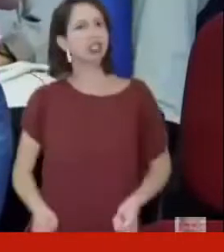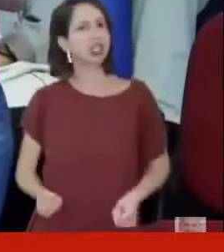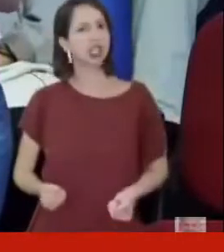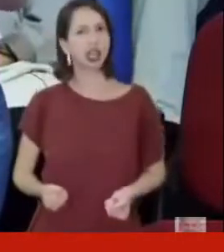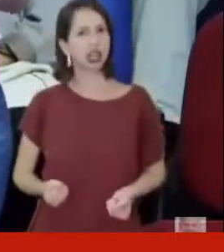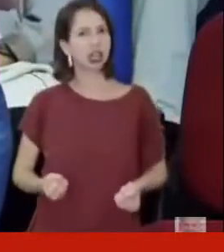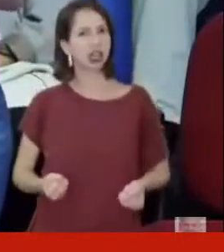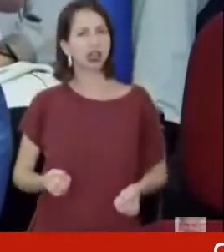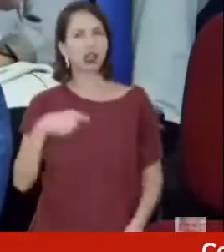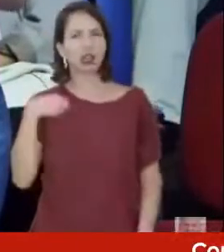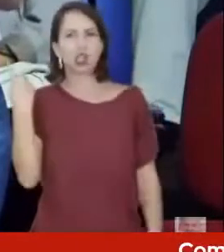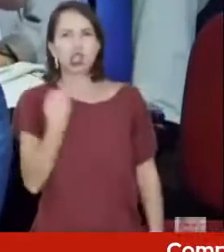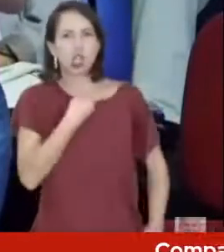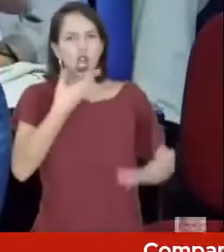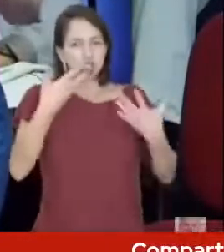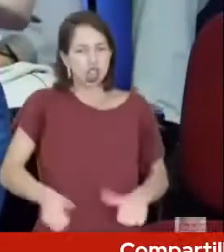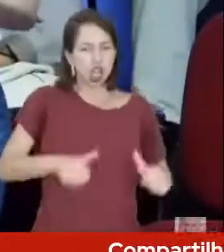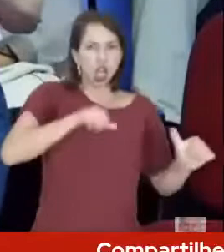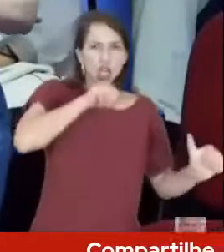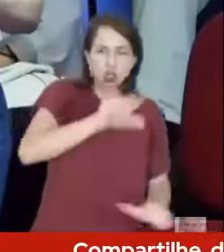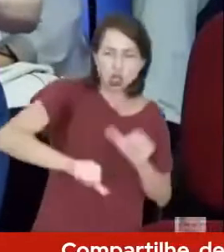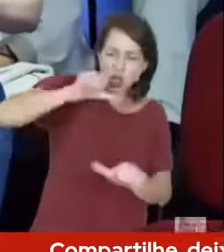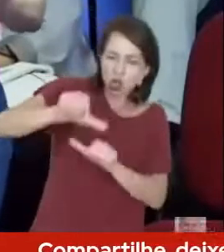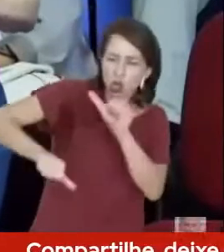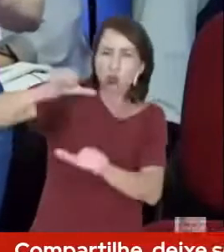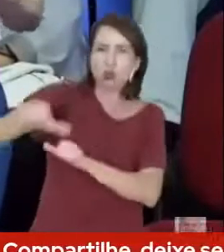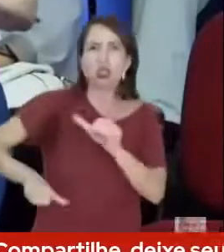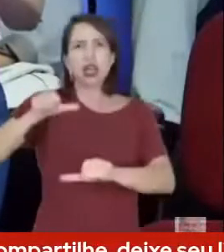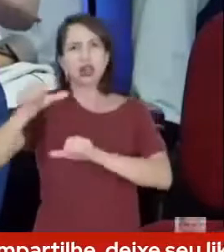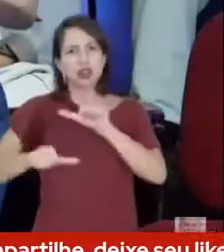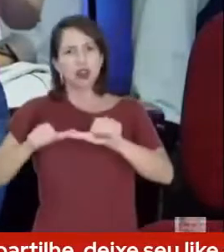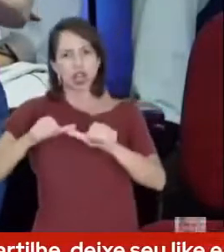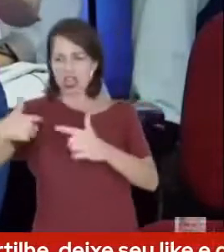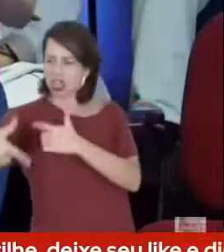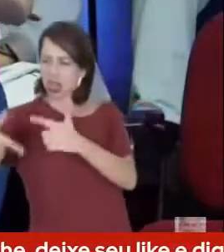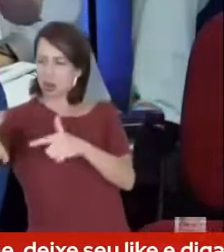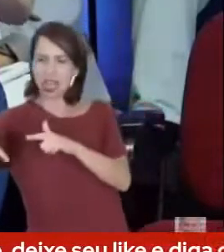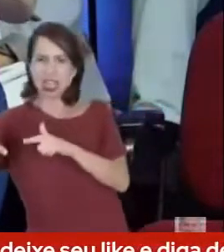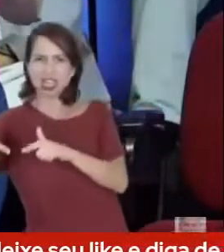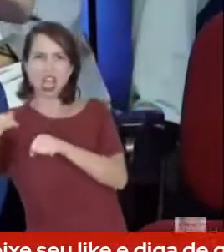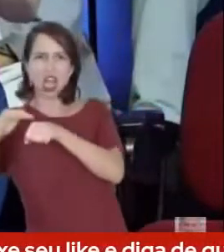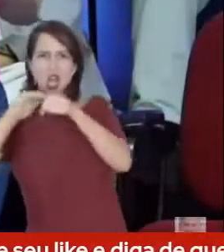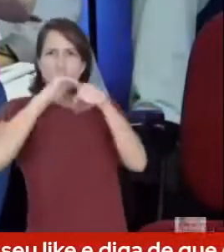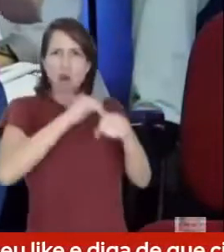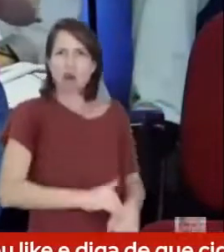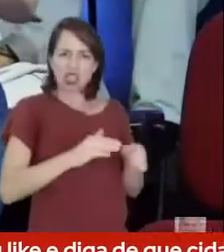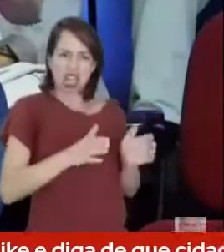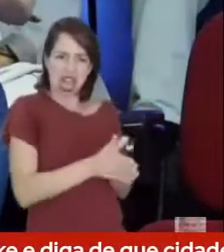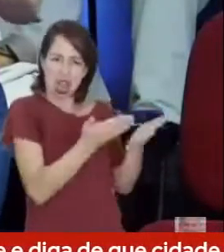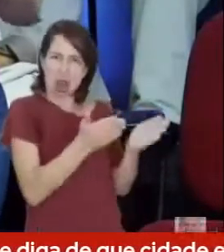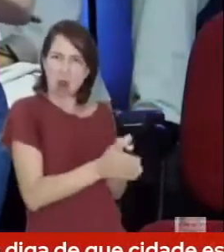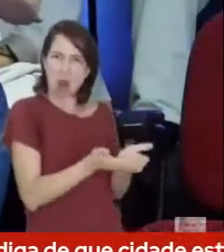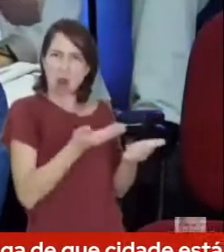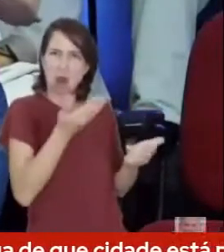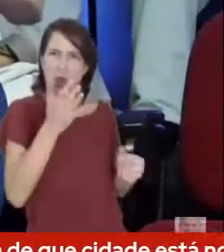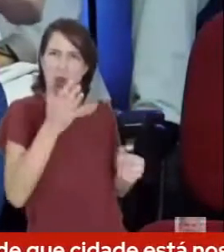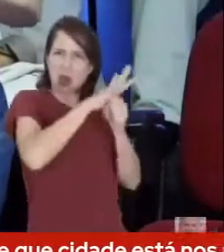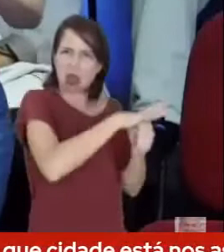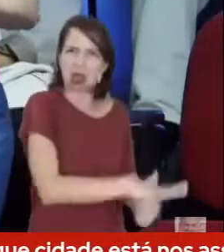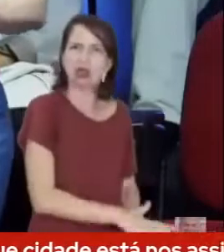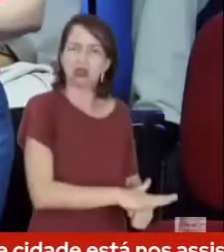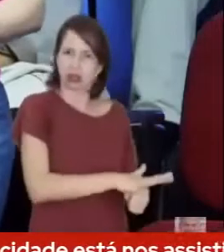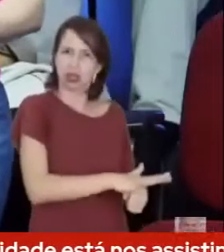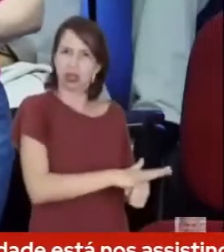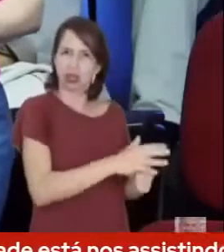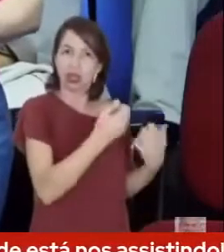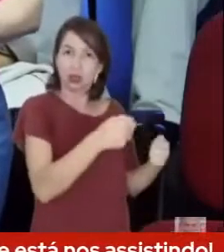emprego, que produz miséria, que malsaca o trabalhador, tem que ser revogada. pela força do povo. Por fim,